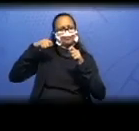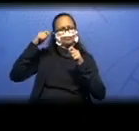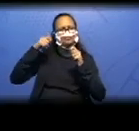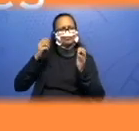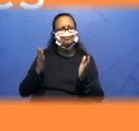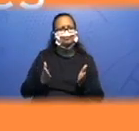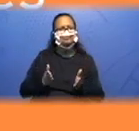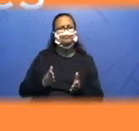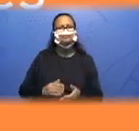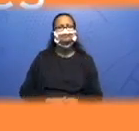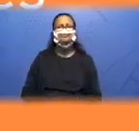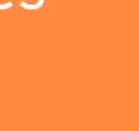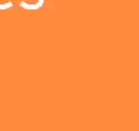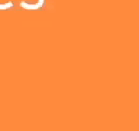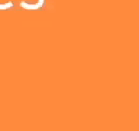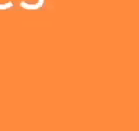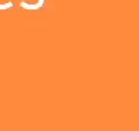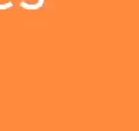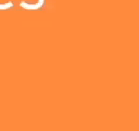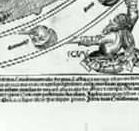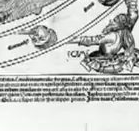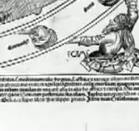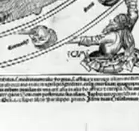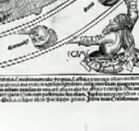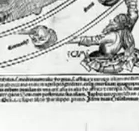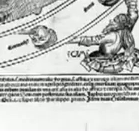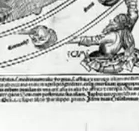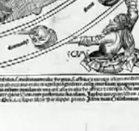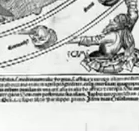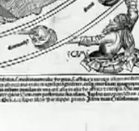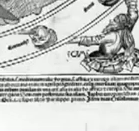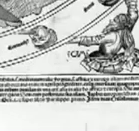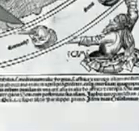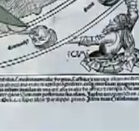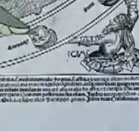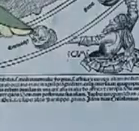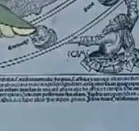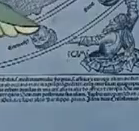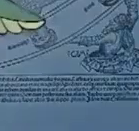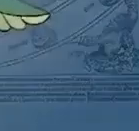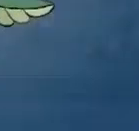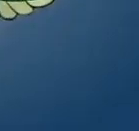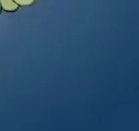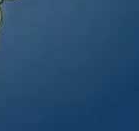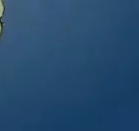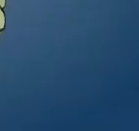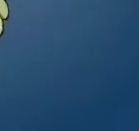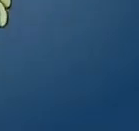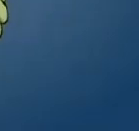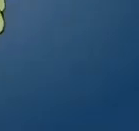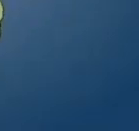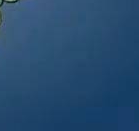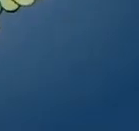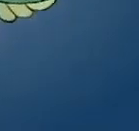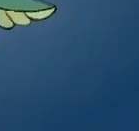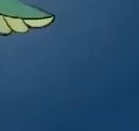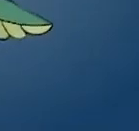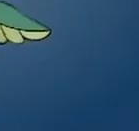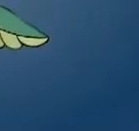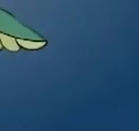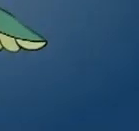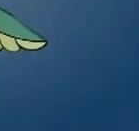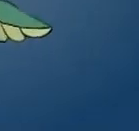vídeo? Grandes navegações. Você sabia que no século XV eu era o ser mais temido